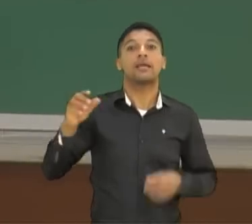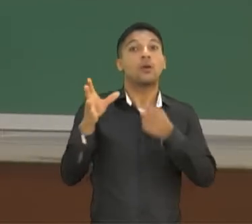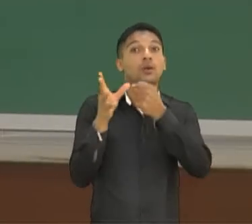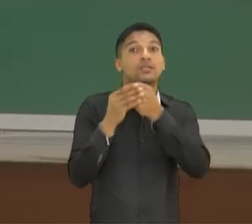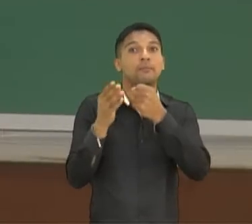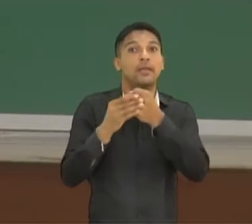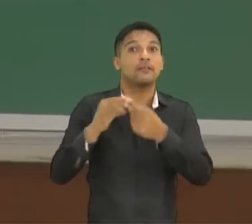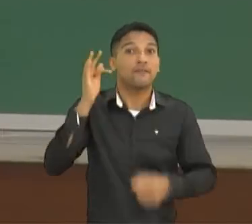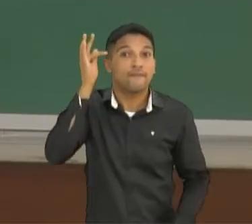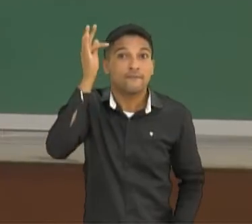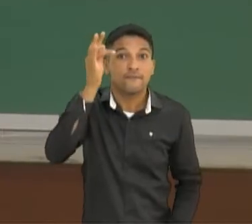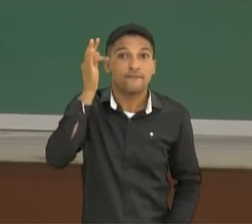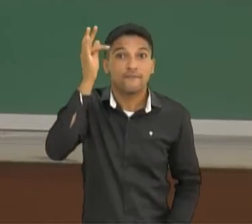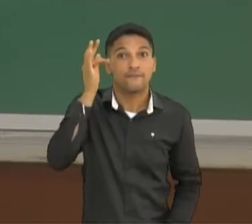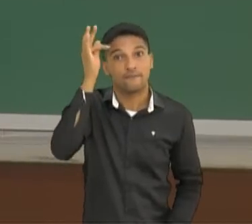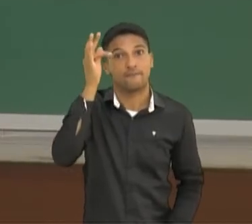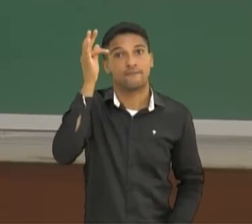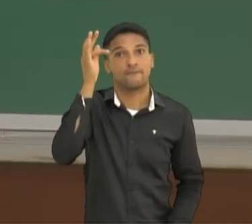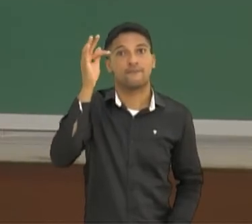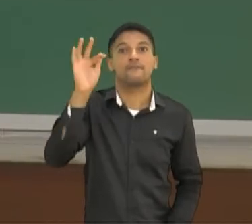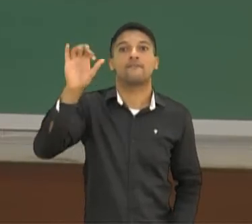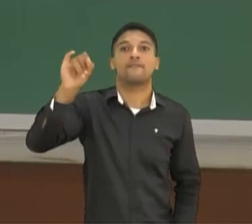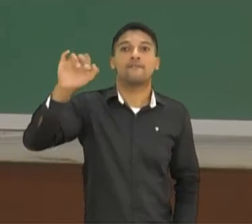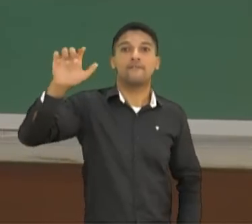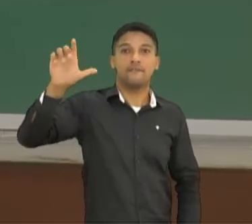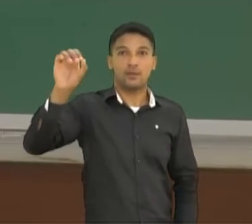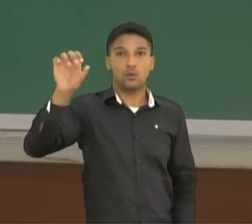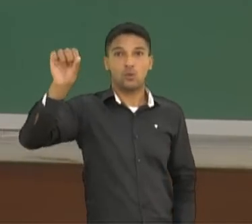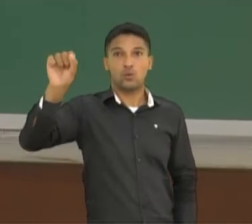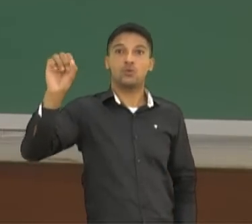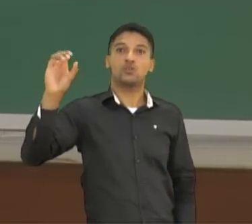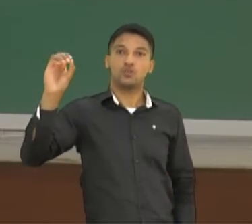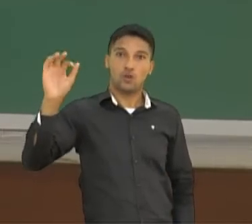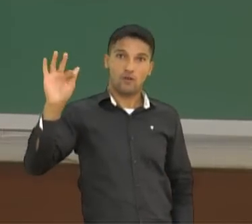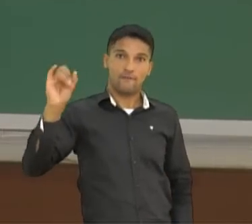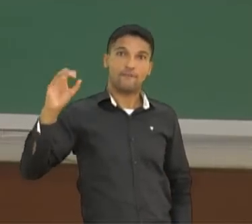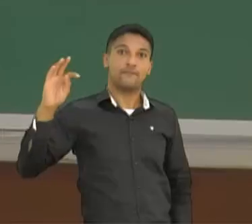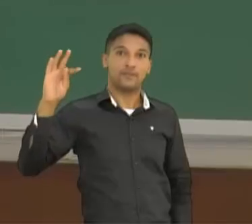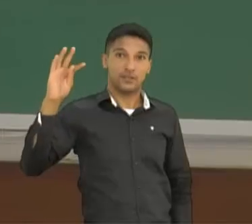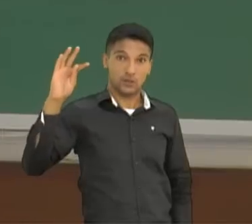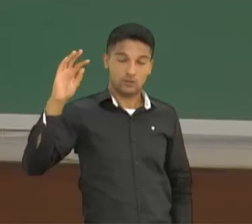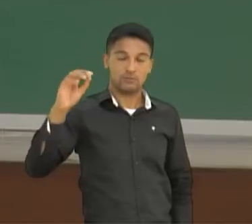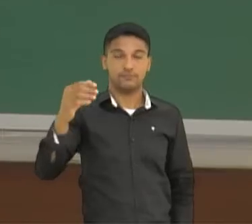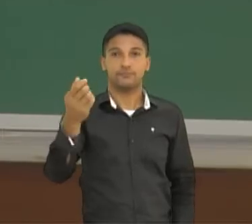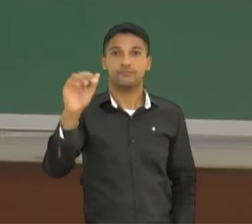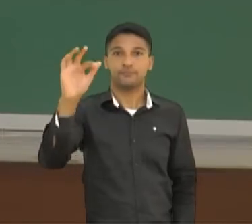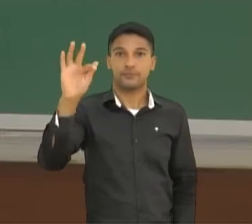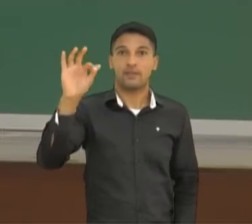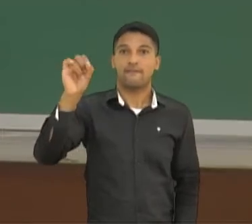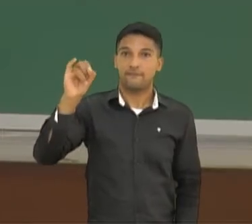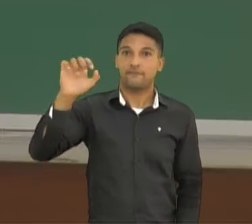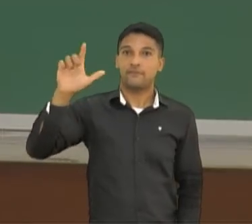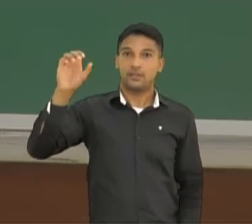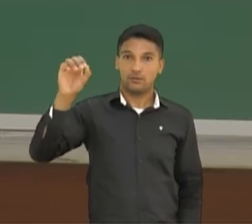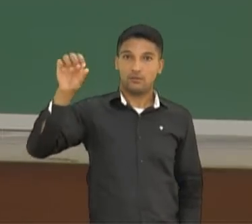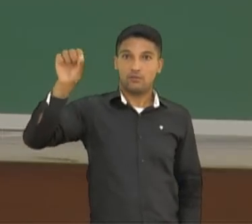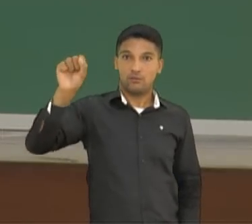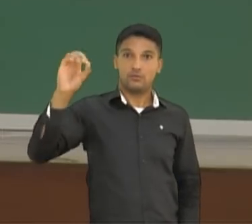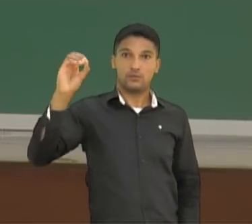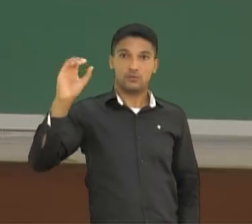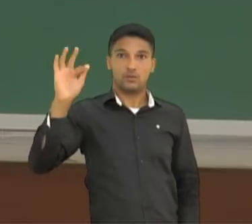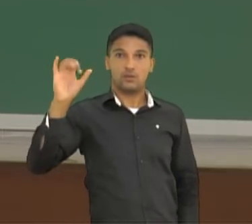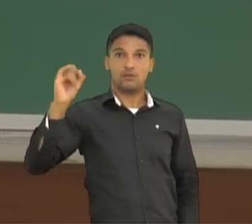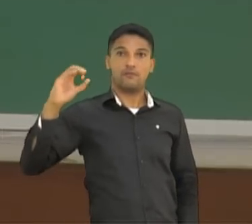O conhecimento filosófico, ele requer uma reflexão crítica, o uso da razão e da lógica. Então,